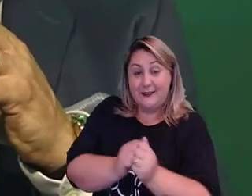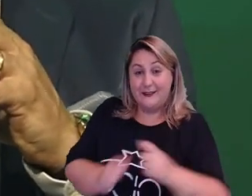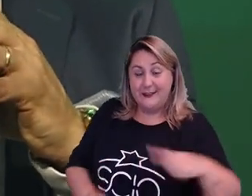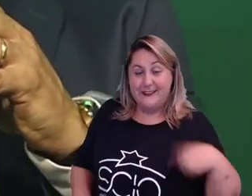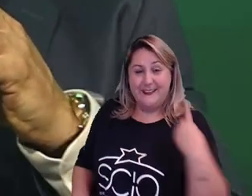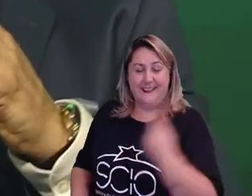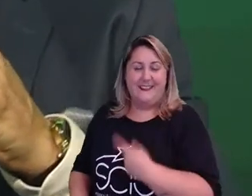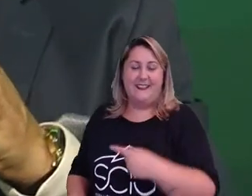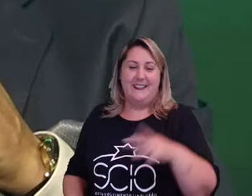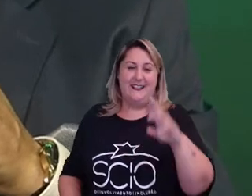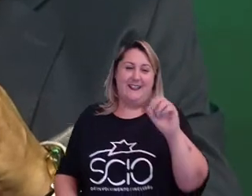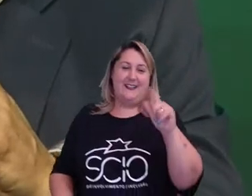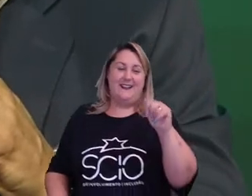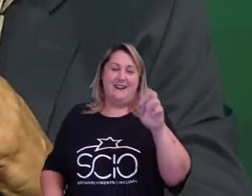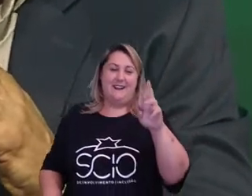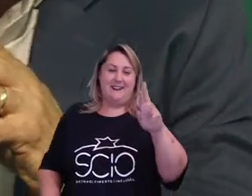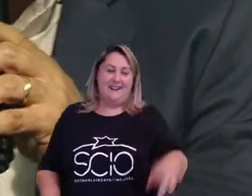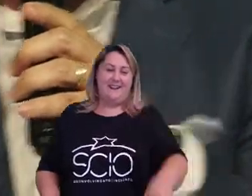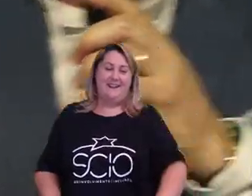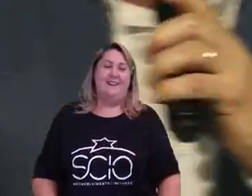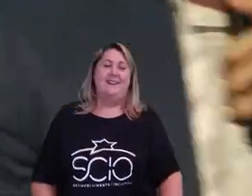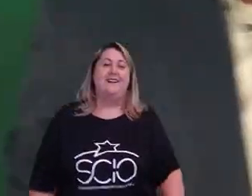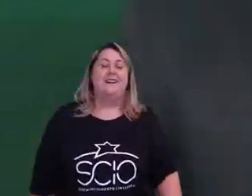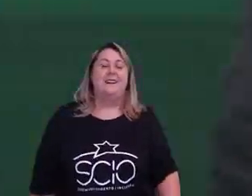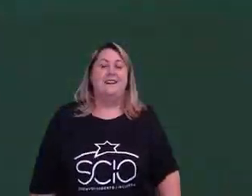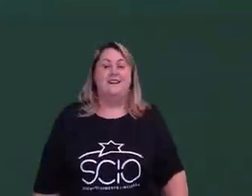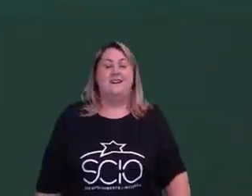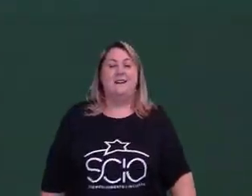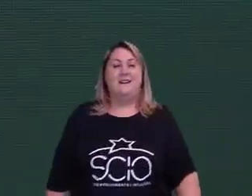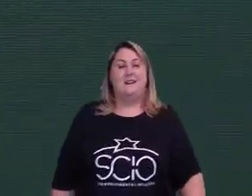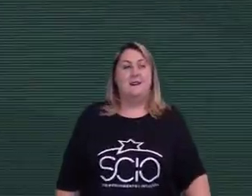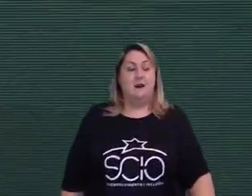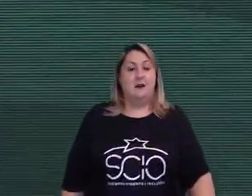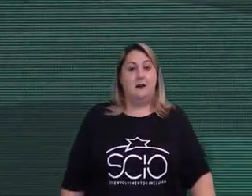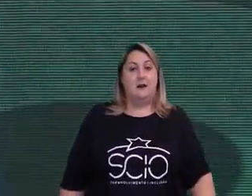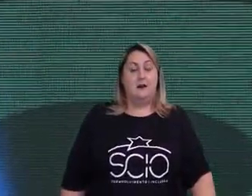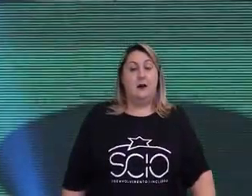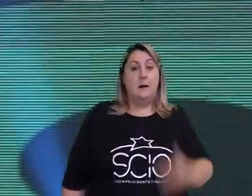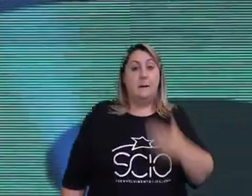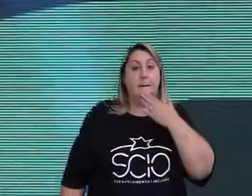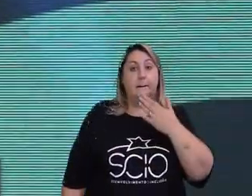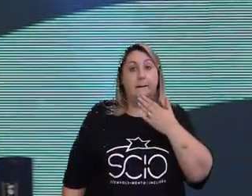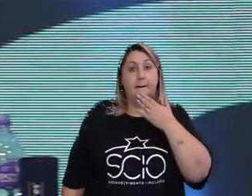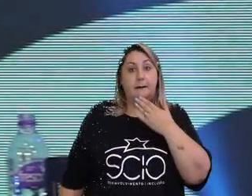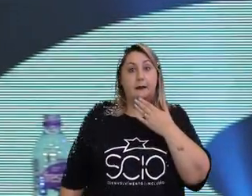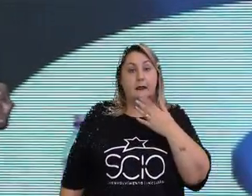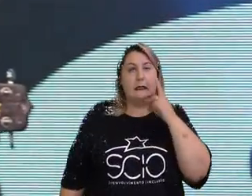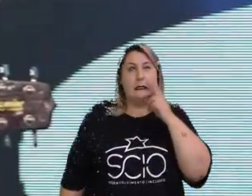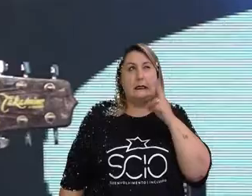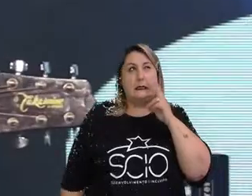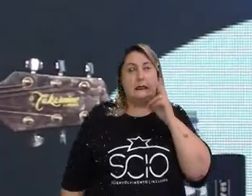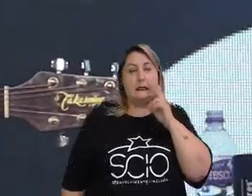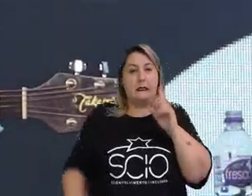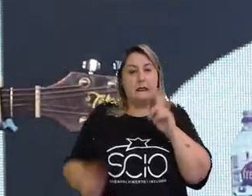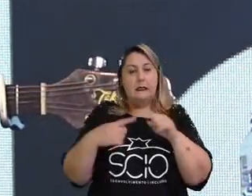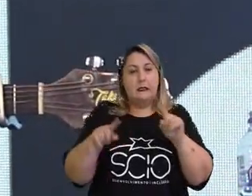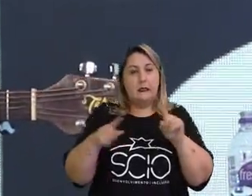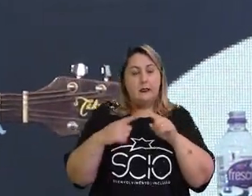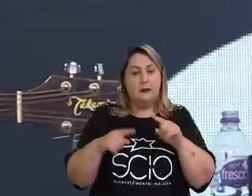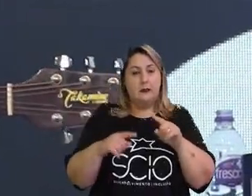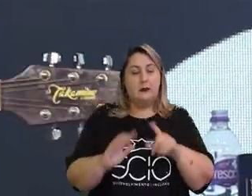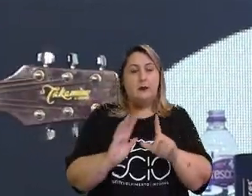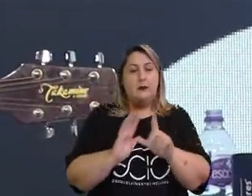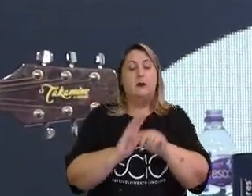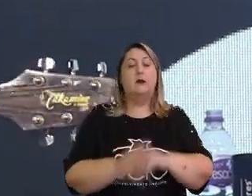todos nós, Roger Flores, para vocês. Então vamos lá. Olha, tantos pedidos. Tô lembrando dessas músicas, depois a gente toca, tá